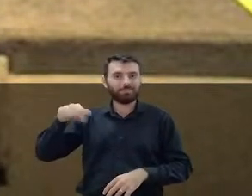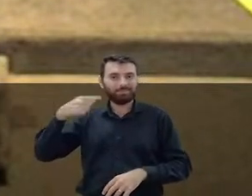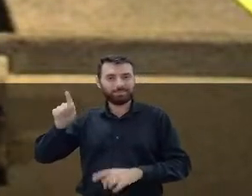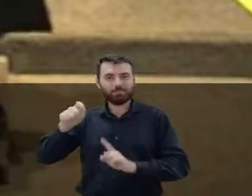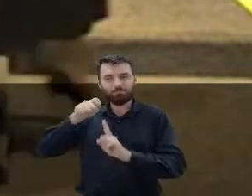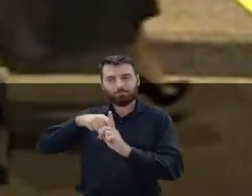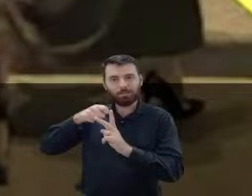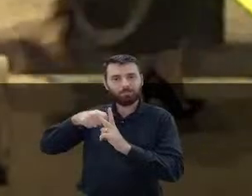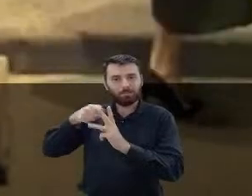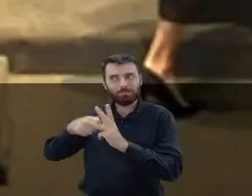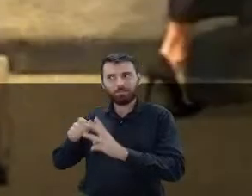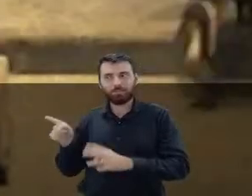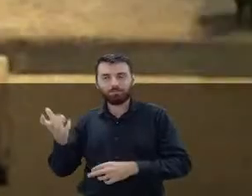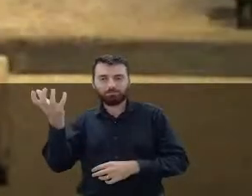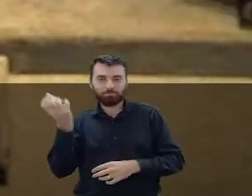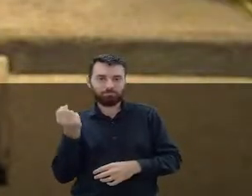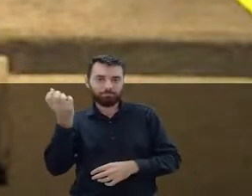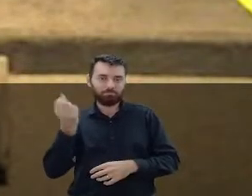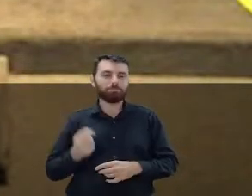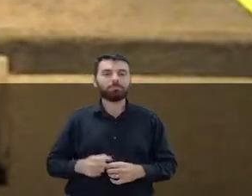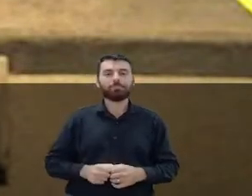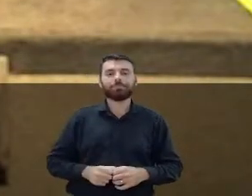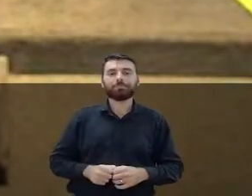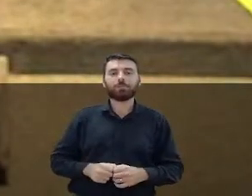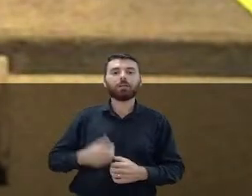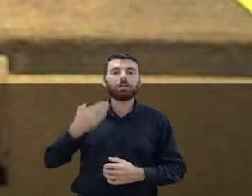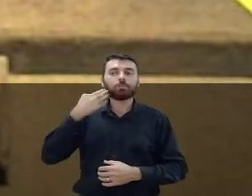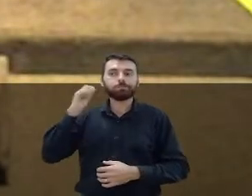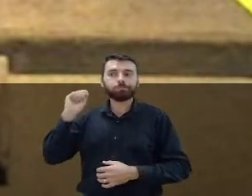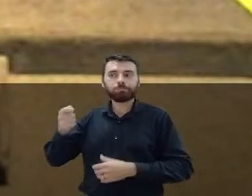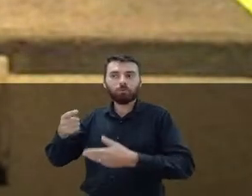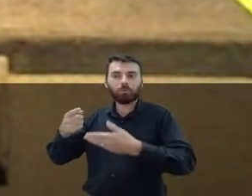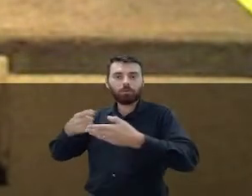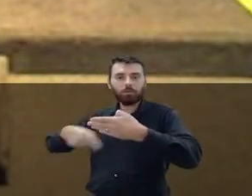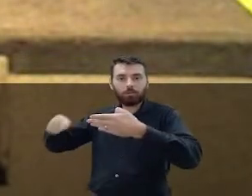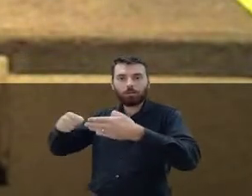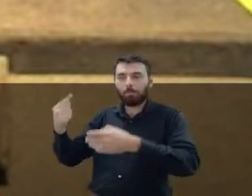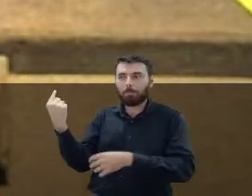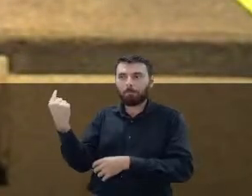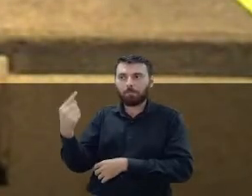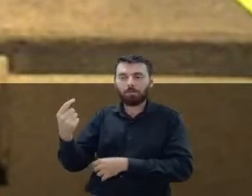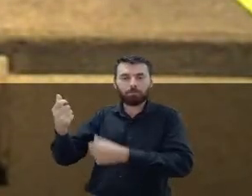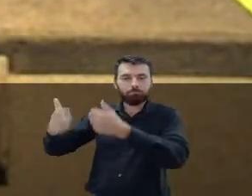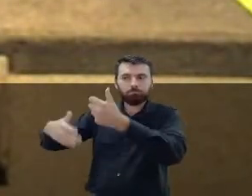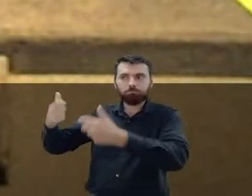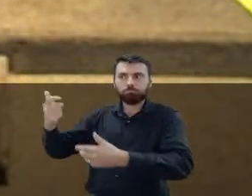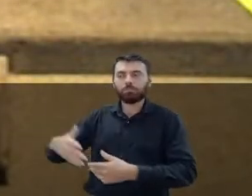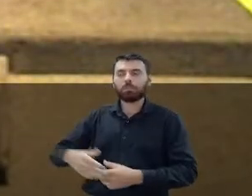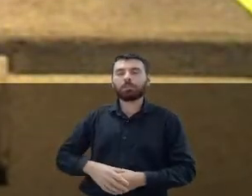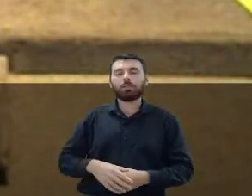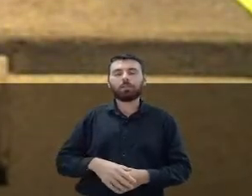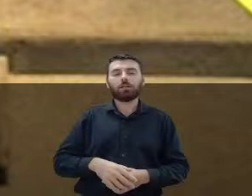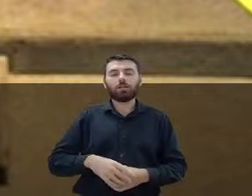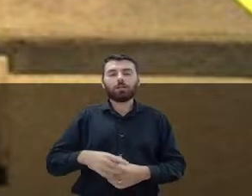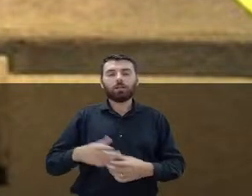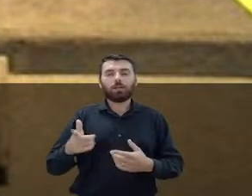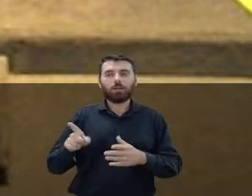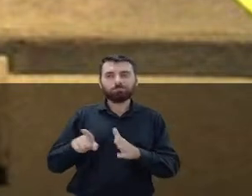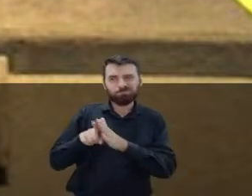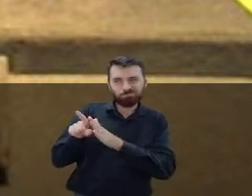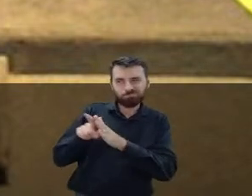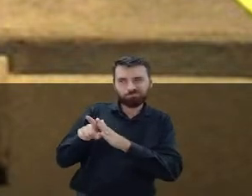bem delineado pelo juiz de primeiro grau, Excelência, que o laudo foi extremamente superficial. Isso porque a própria parte